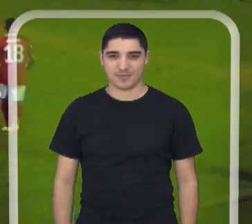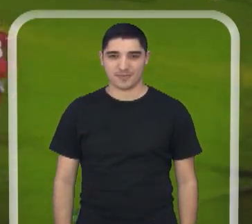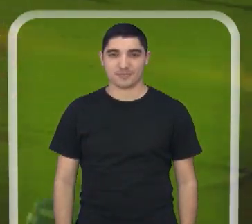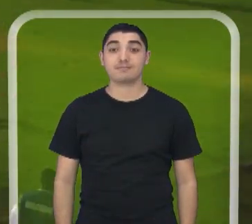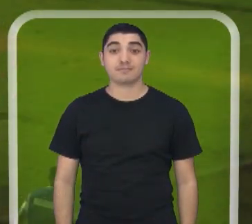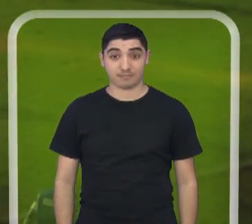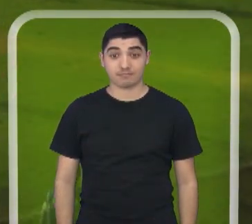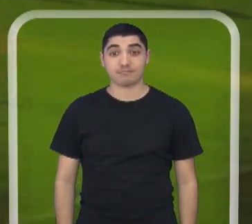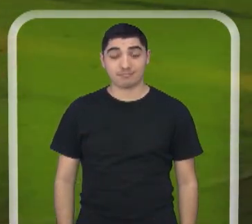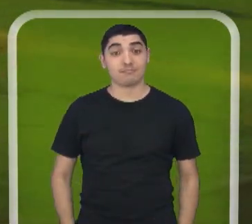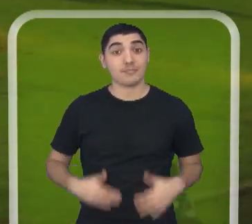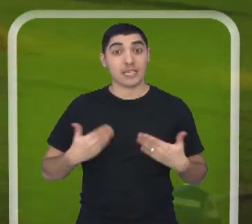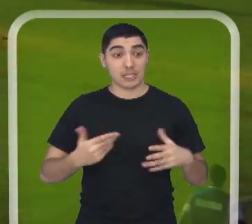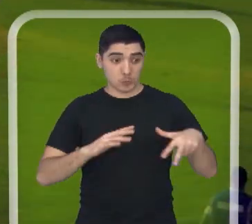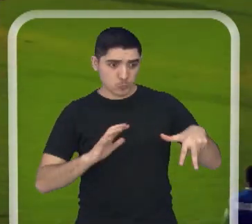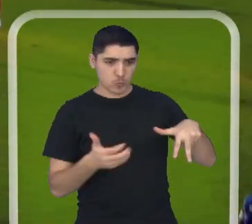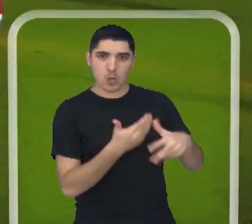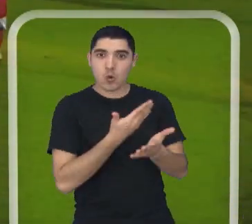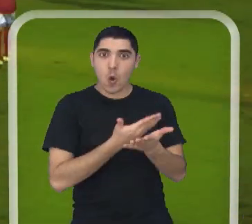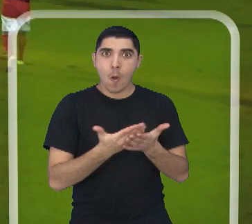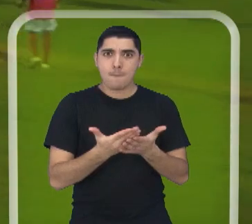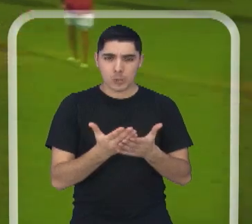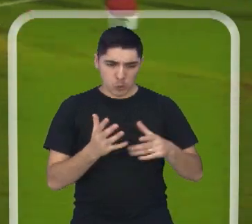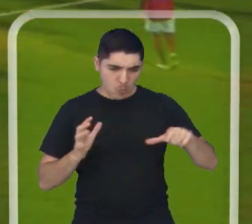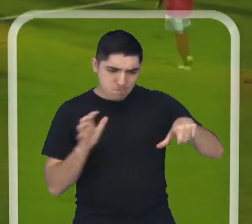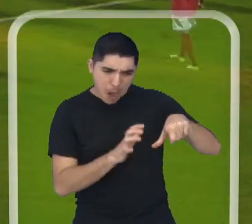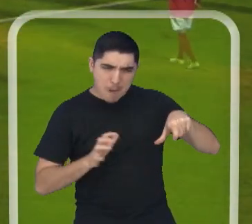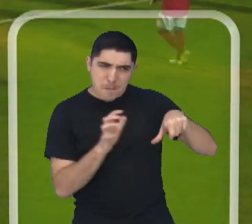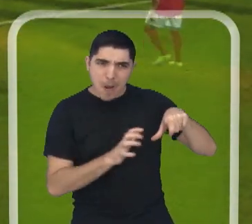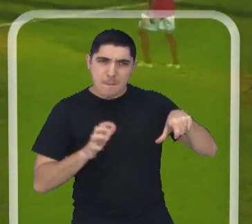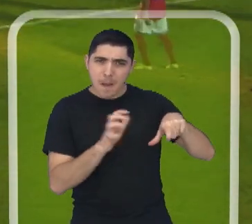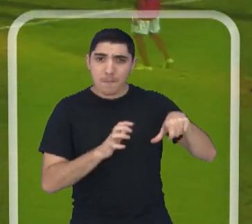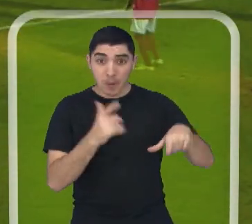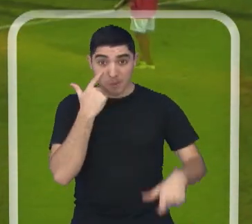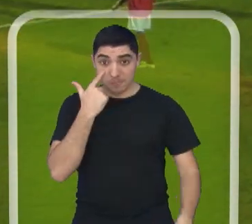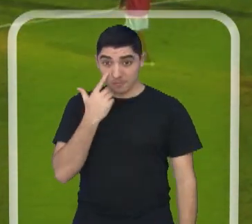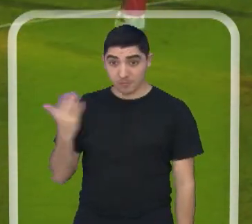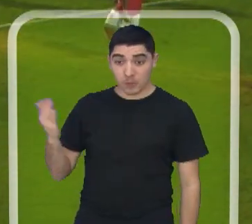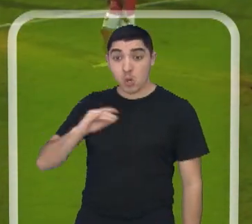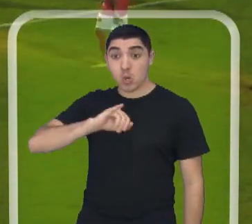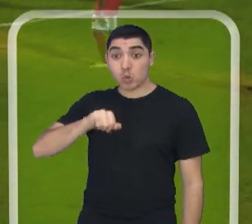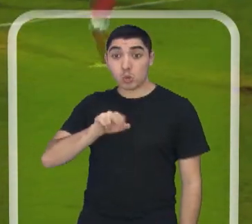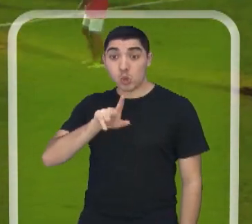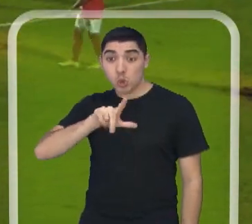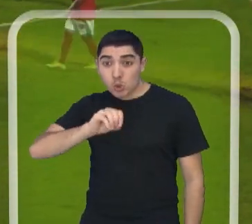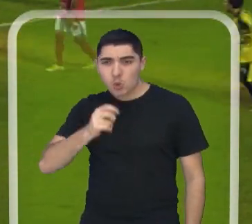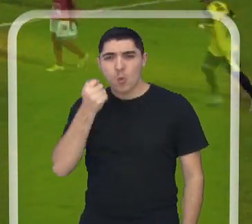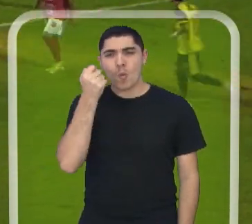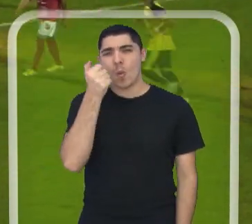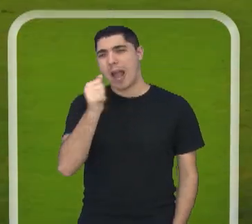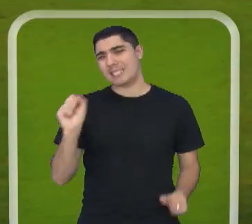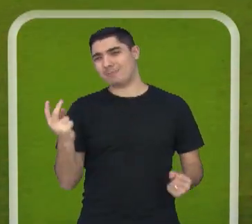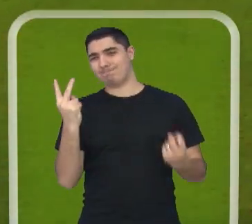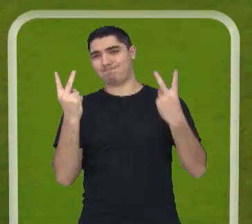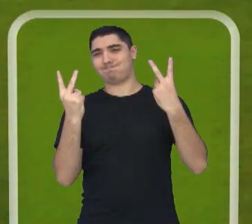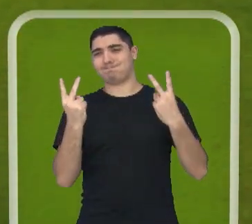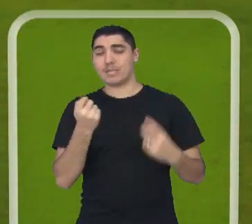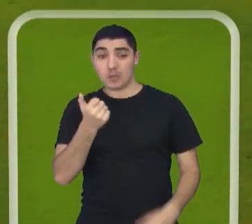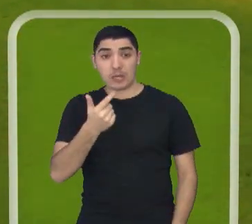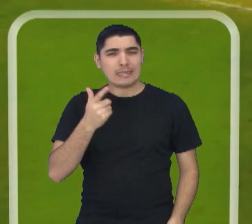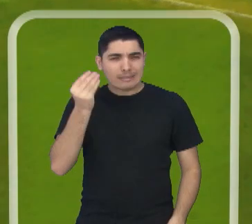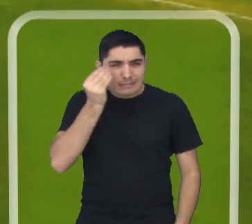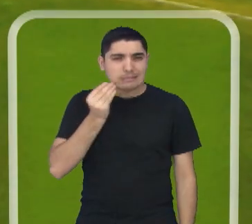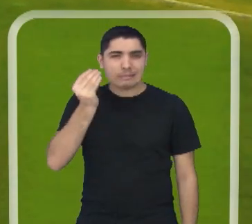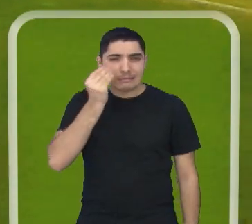O gol animou os donos da casa, que foram para cima. Nesse lance, Júlio César quase empata de cabeça. E de tanto